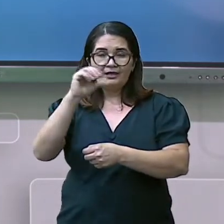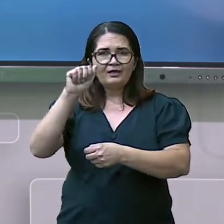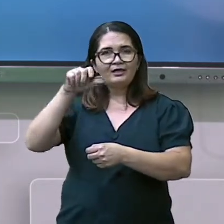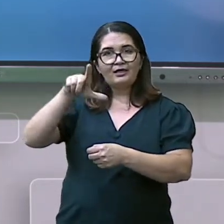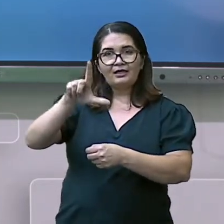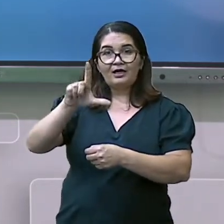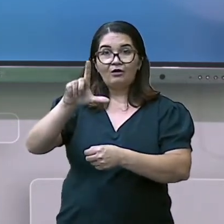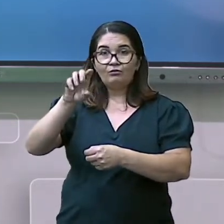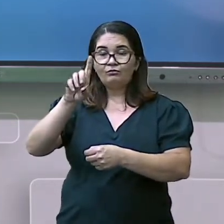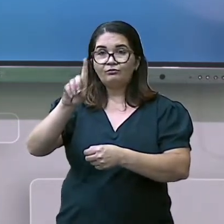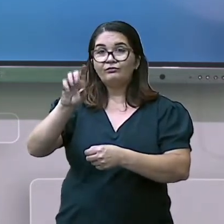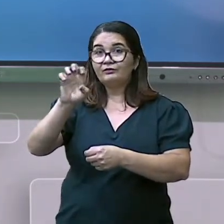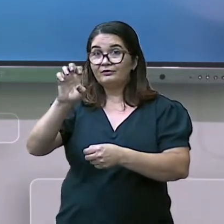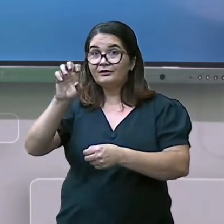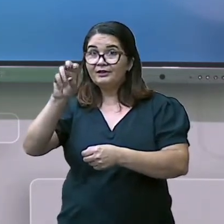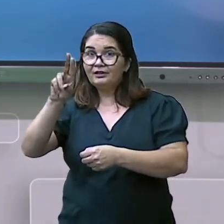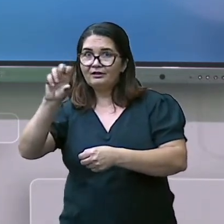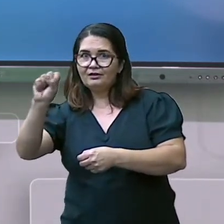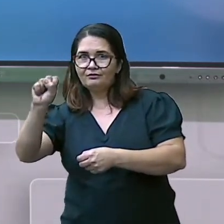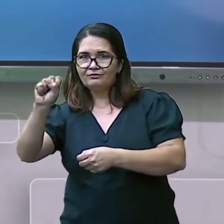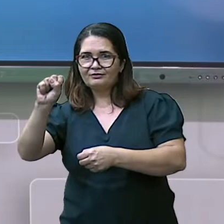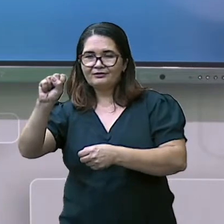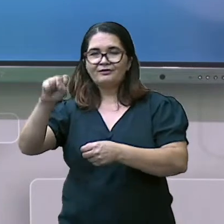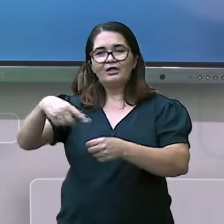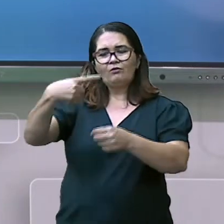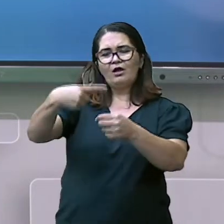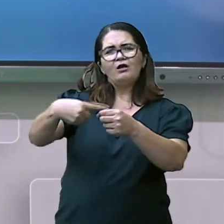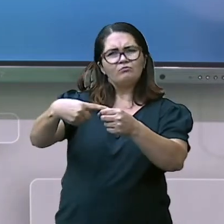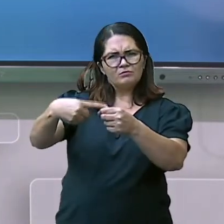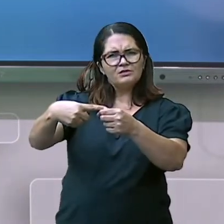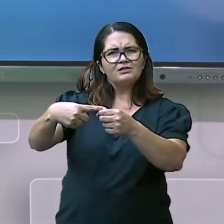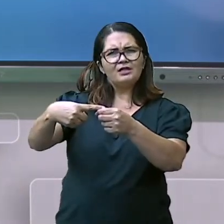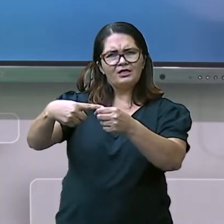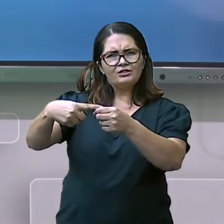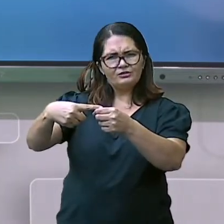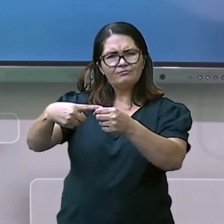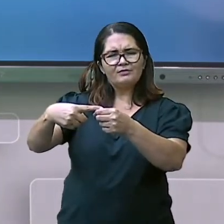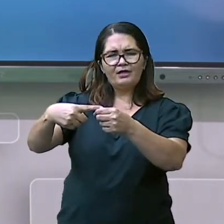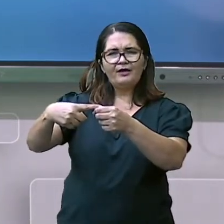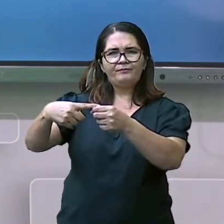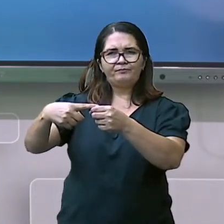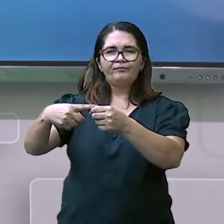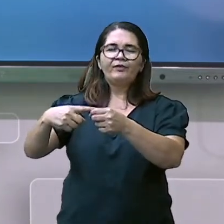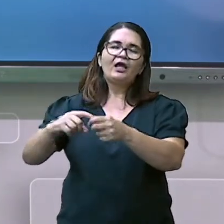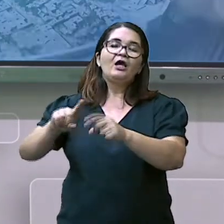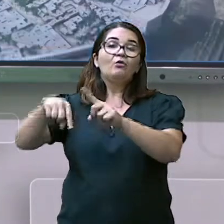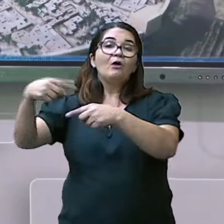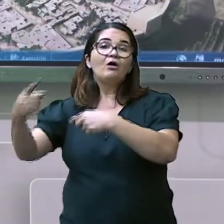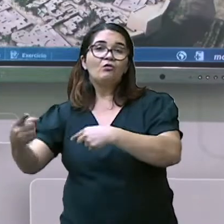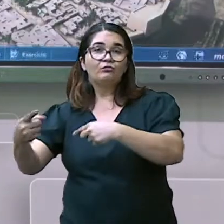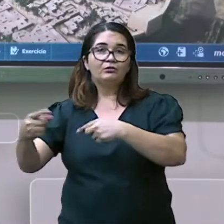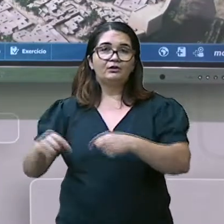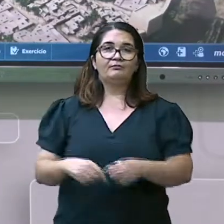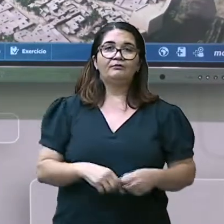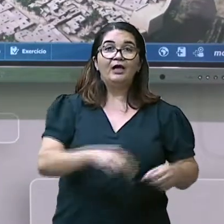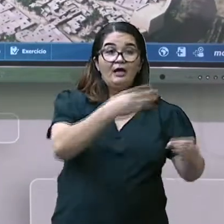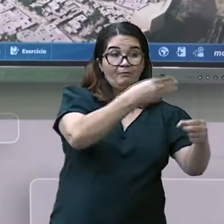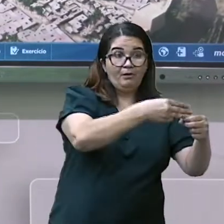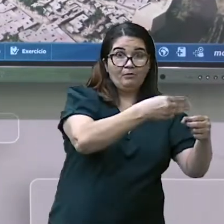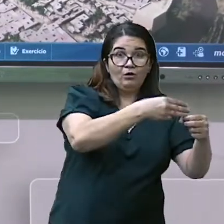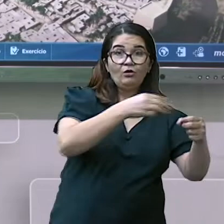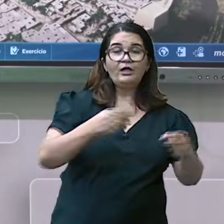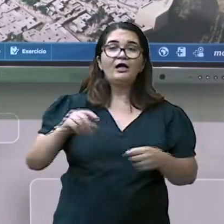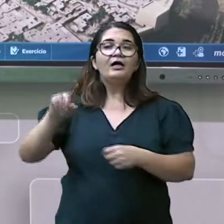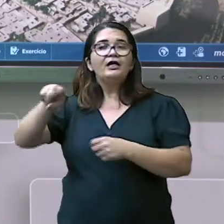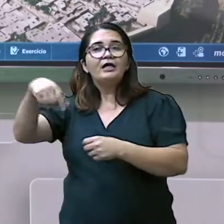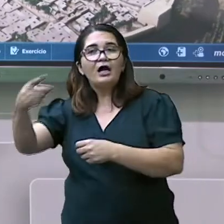século antes de Cristo, certo? É uma outra cidade. Por que eu quero que vocês vejam